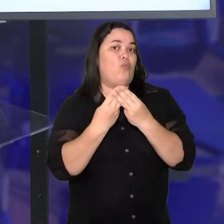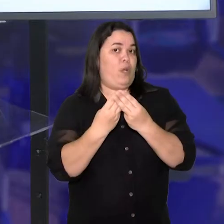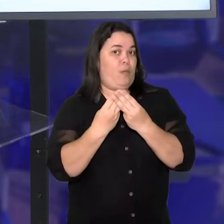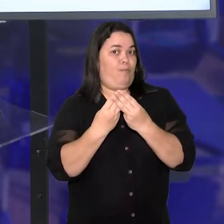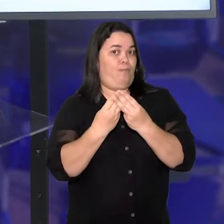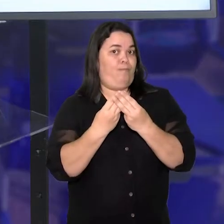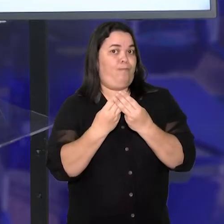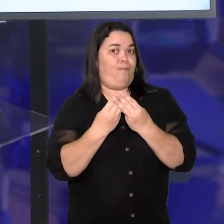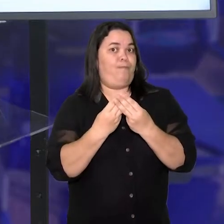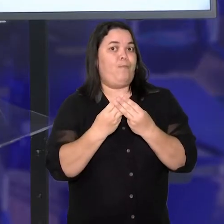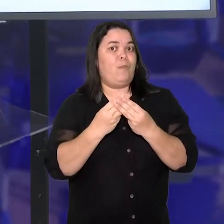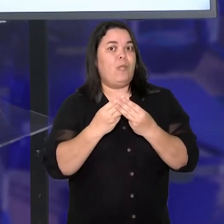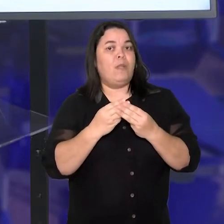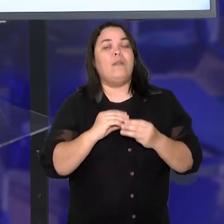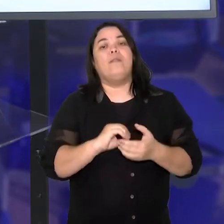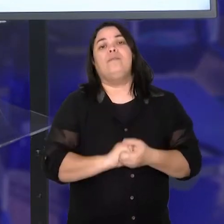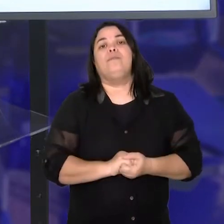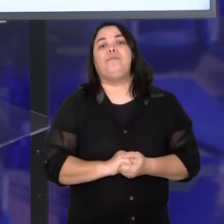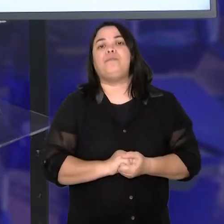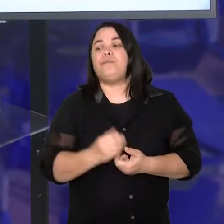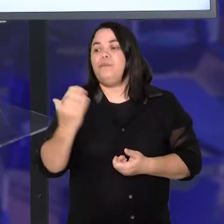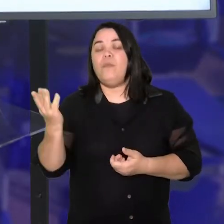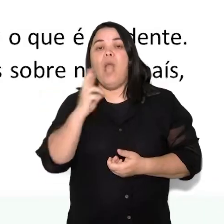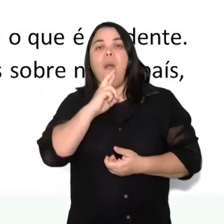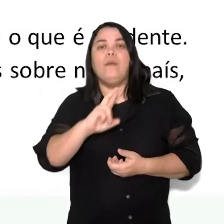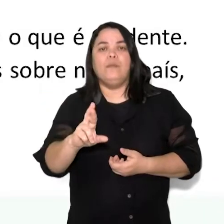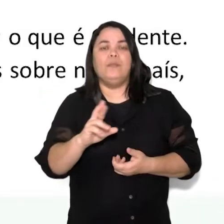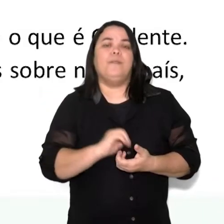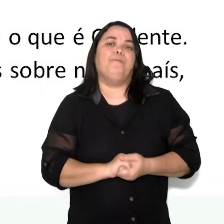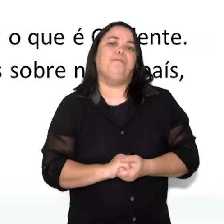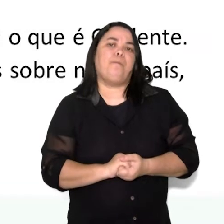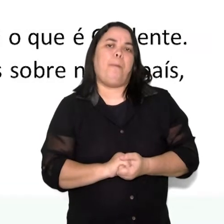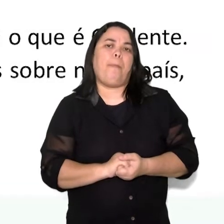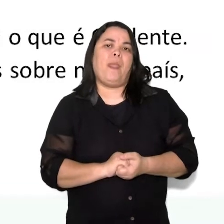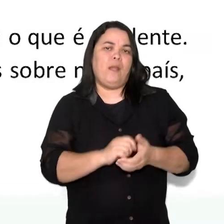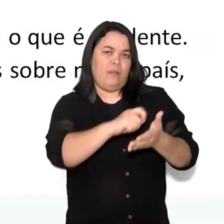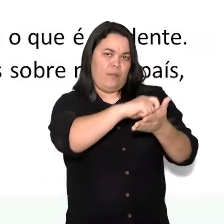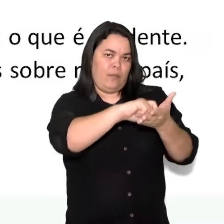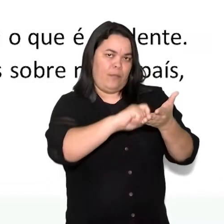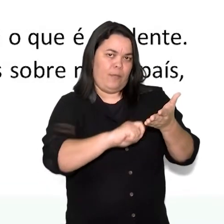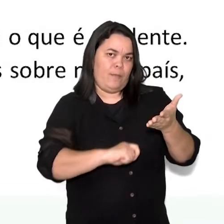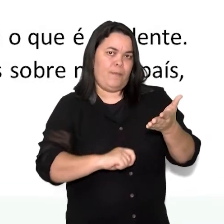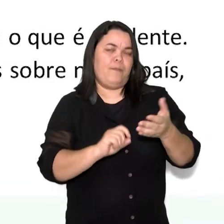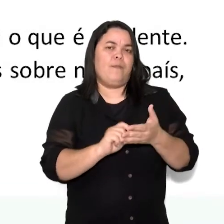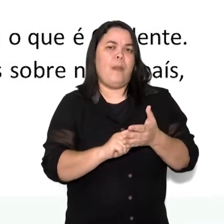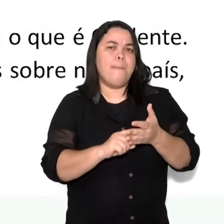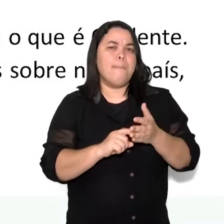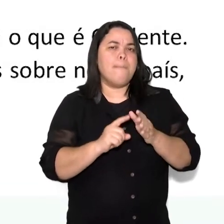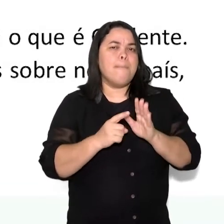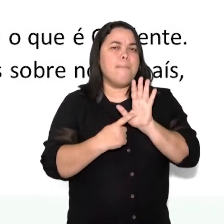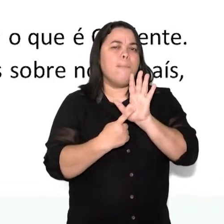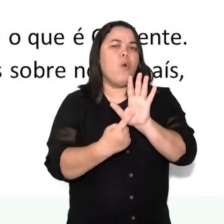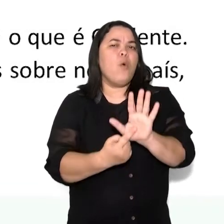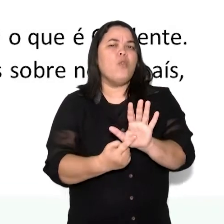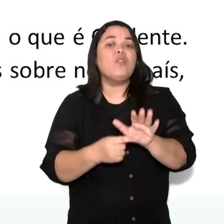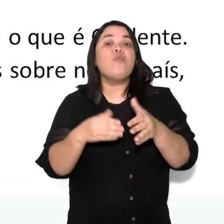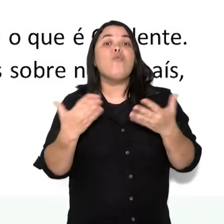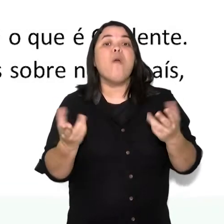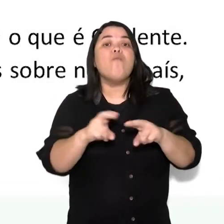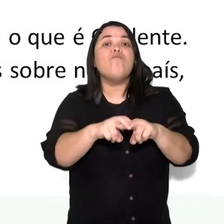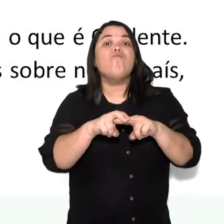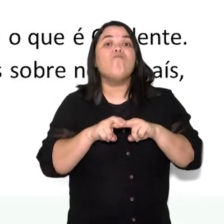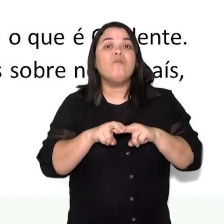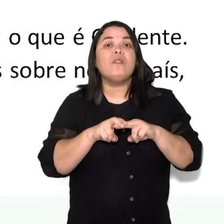Vamos responder agora, tá? As questões, gente. O que é que ele traz? Escreva em seu caderno. Indique os critérios que o texto classifica